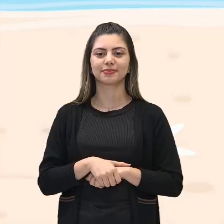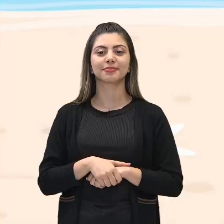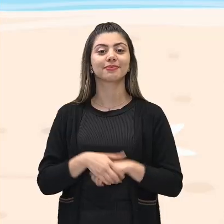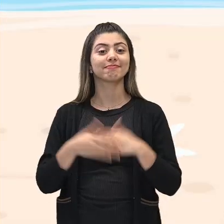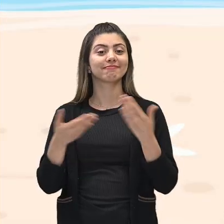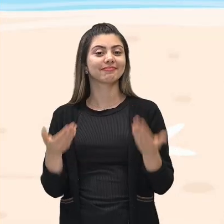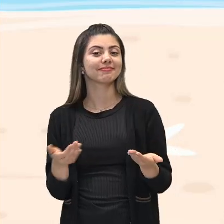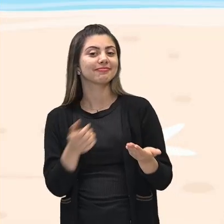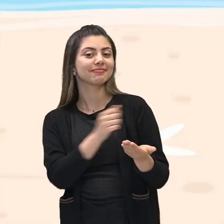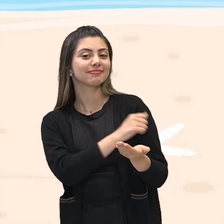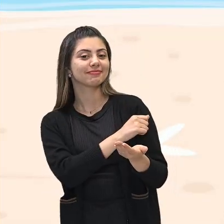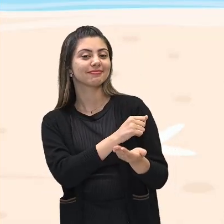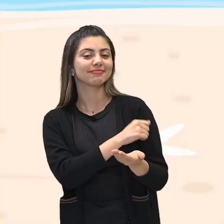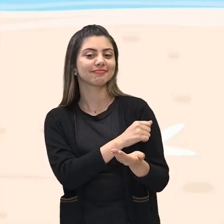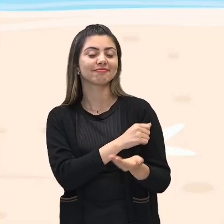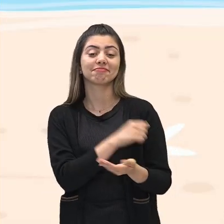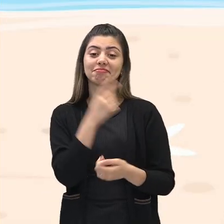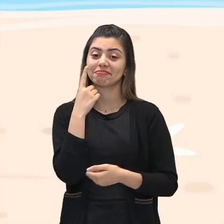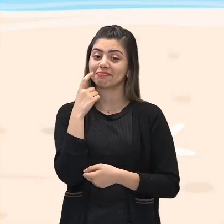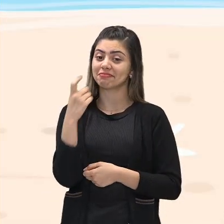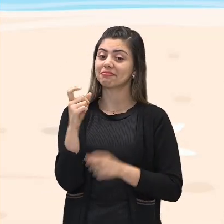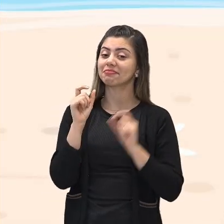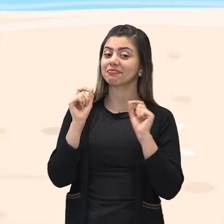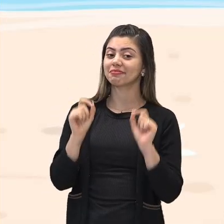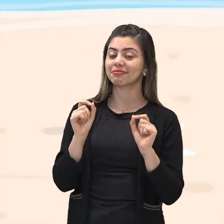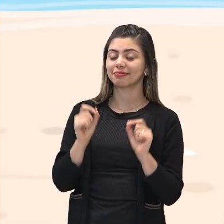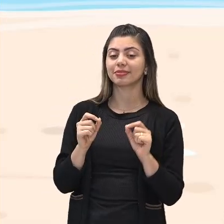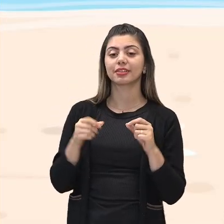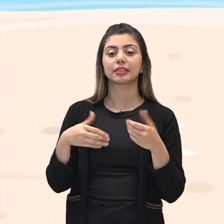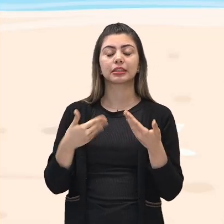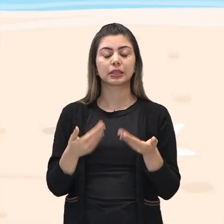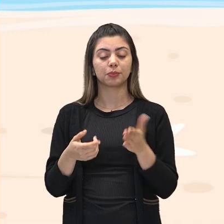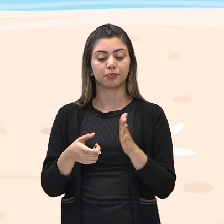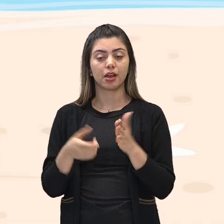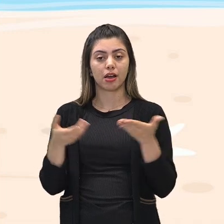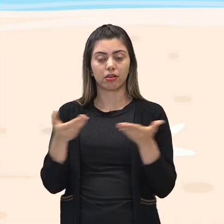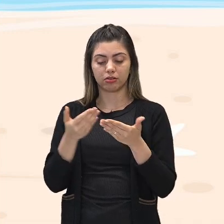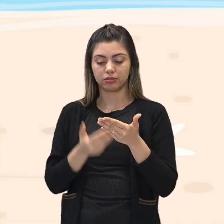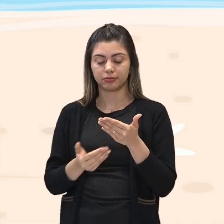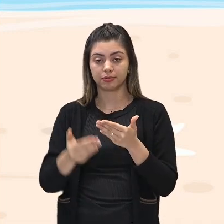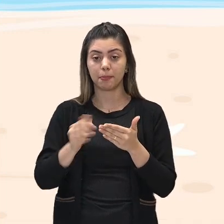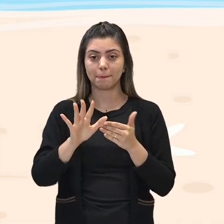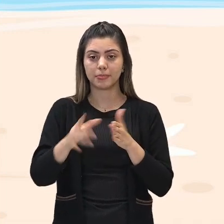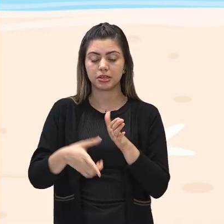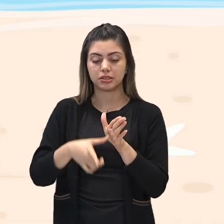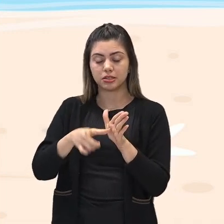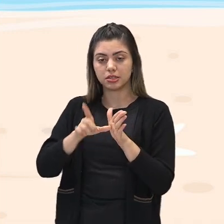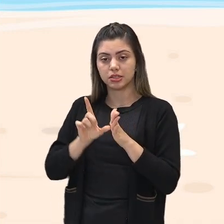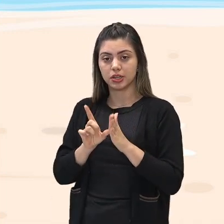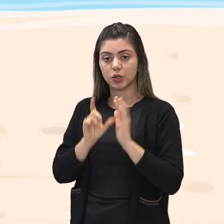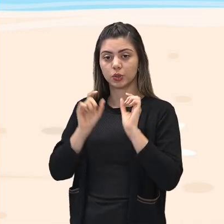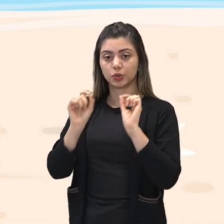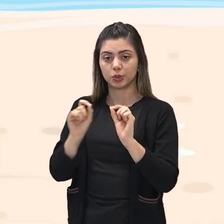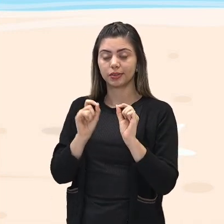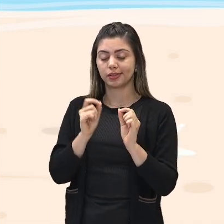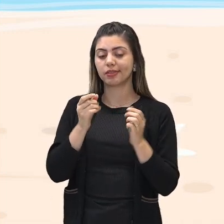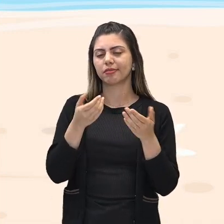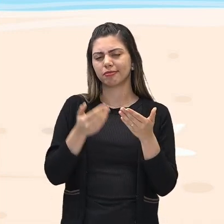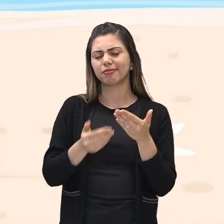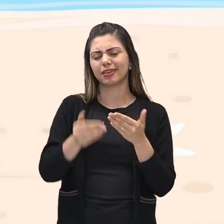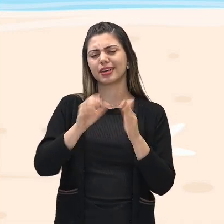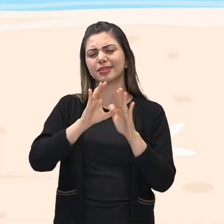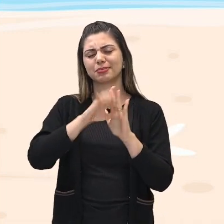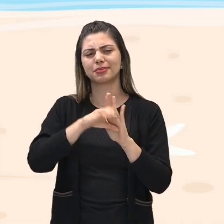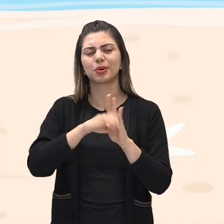Então, turmas, olha que interessante. Antes de nós desenvolvermos todo o conceito aí